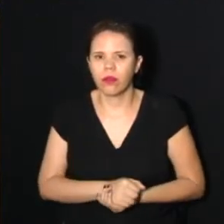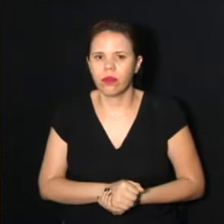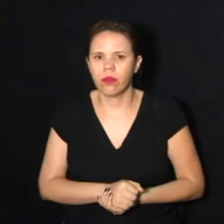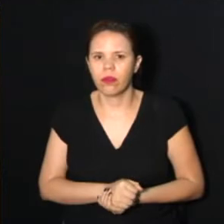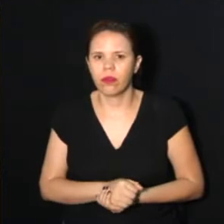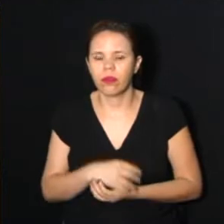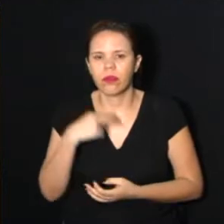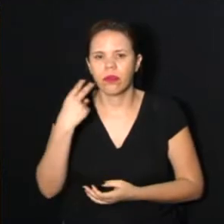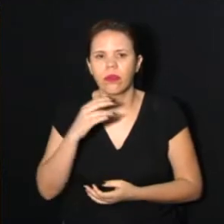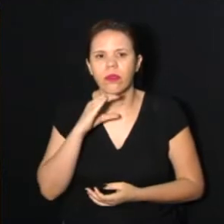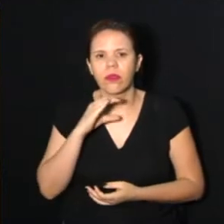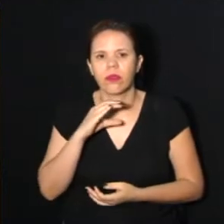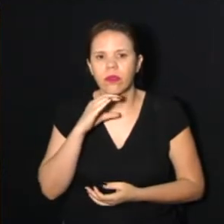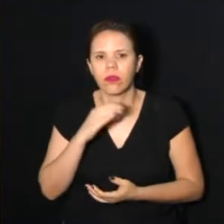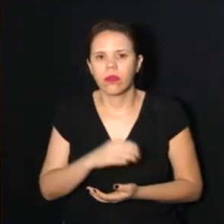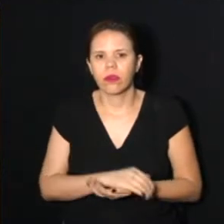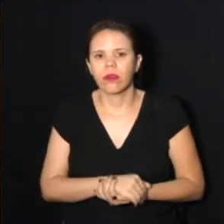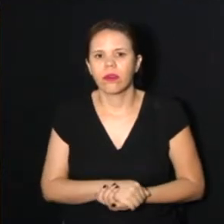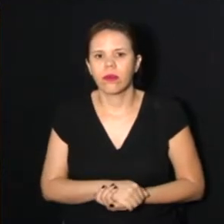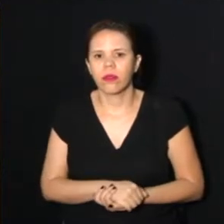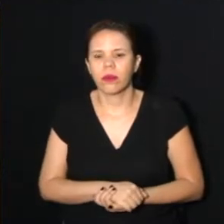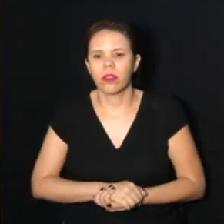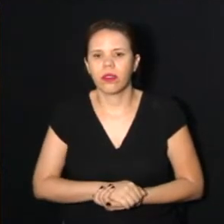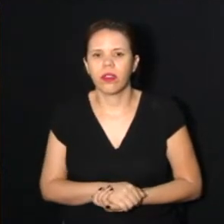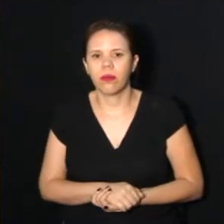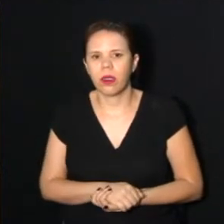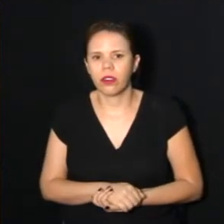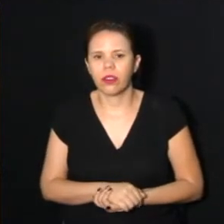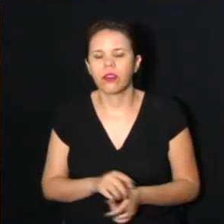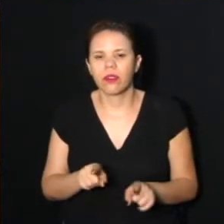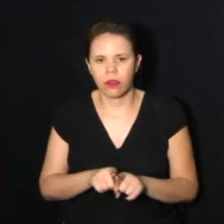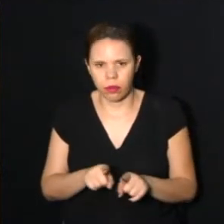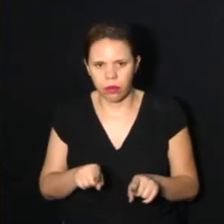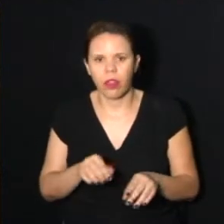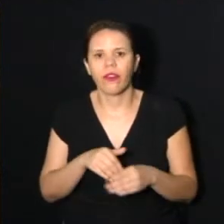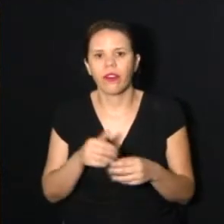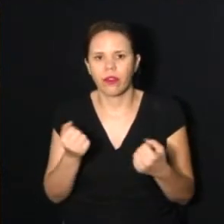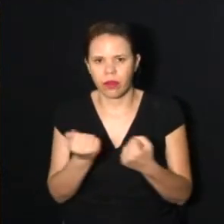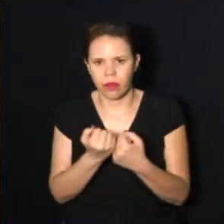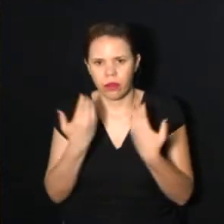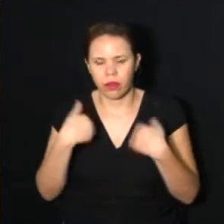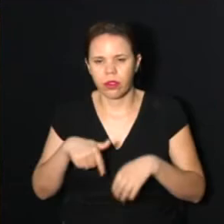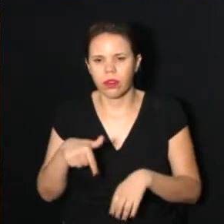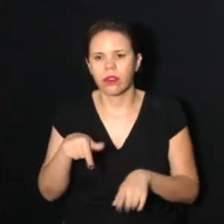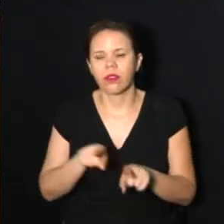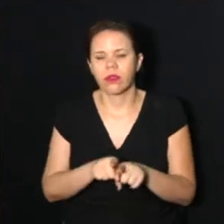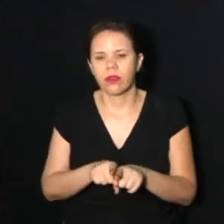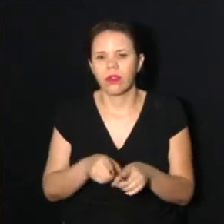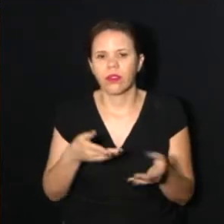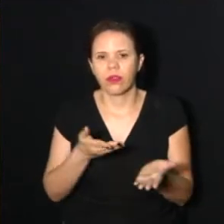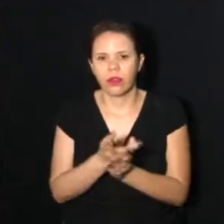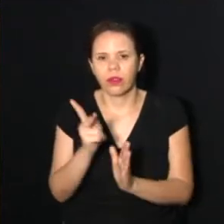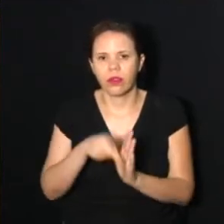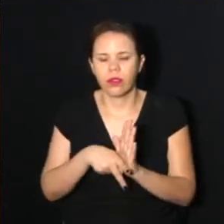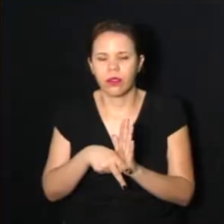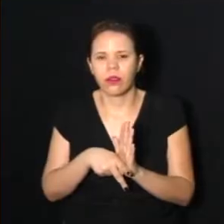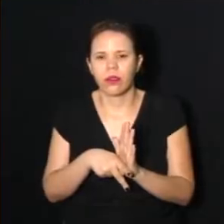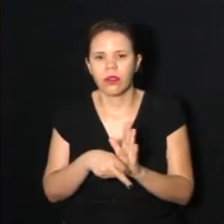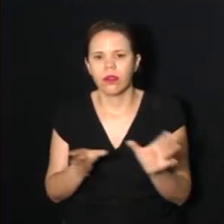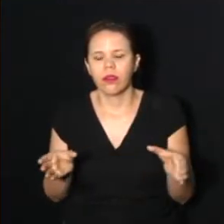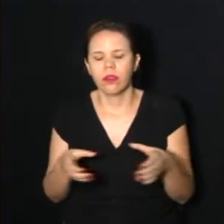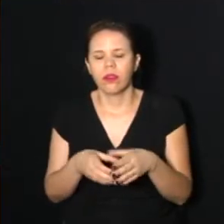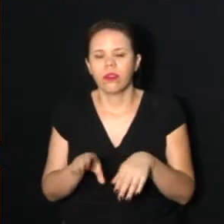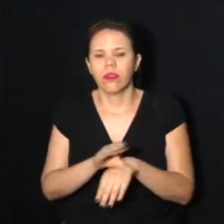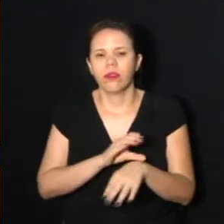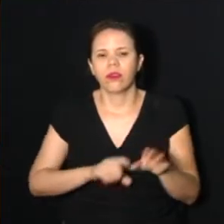Vereador Carlão do PT. Eu acompanho o parecer do relator. Na qualidade de membro, também voto favorável. Com 7 votos favoráveis, a matéria está aprovada pela Comissão de